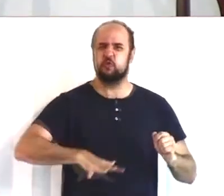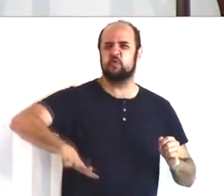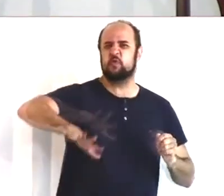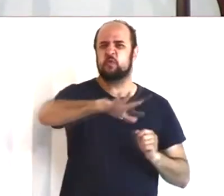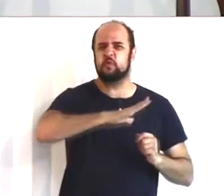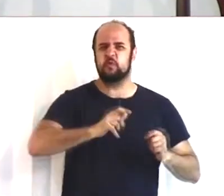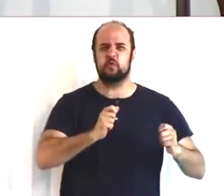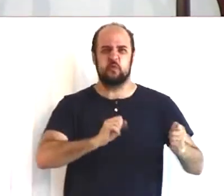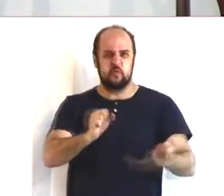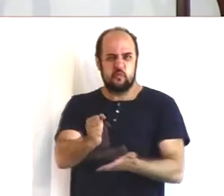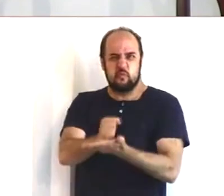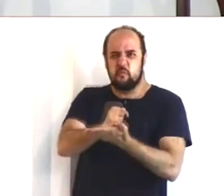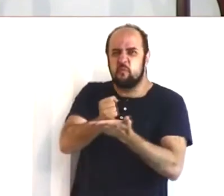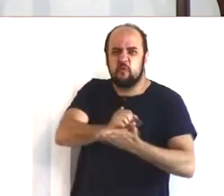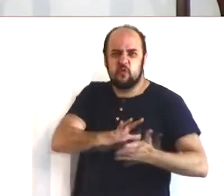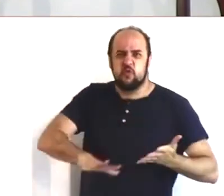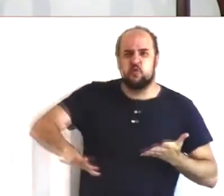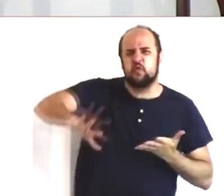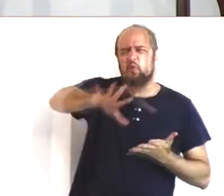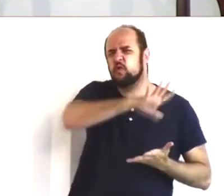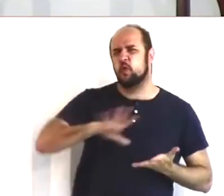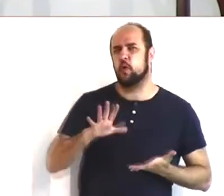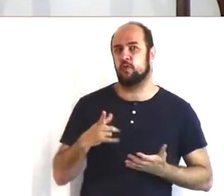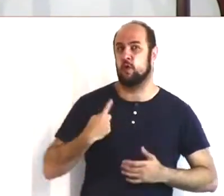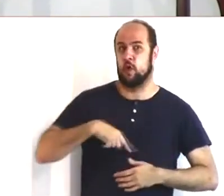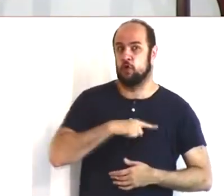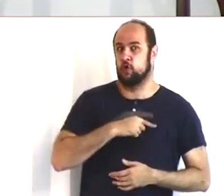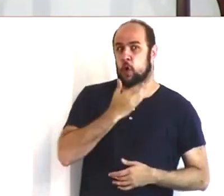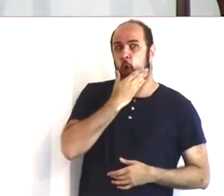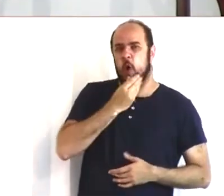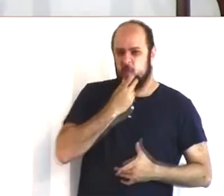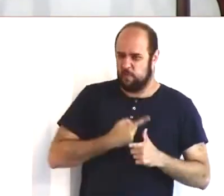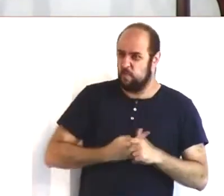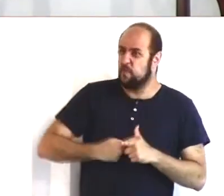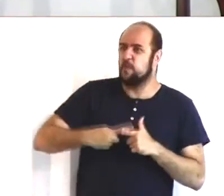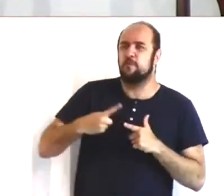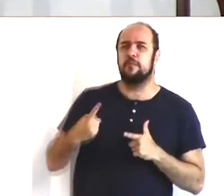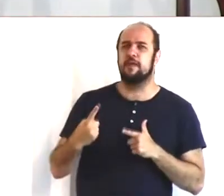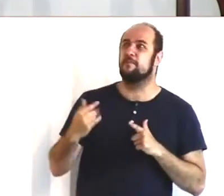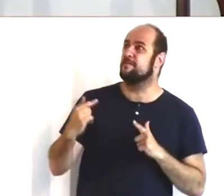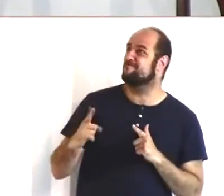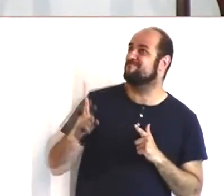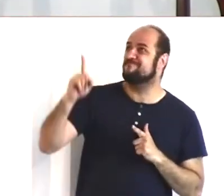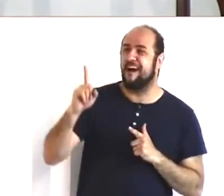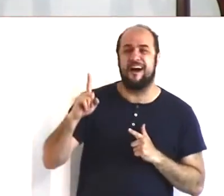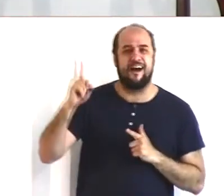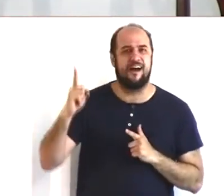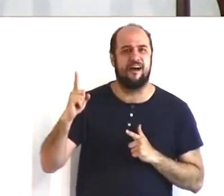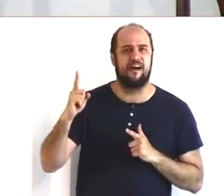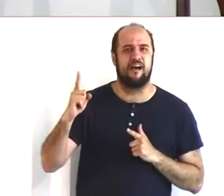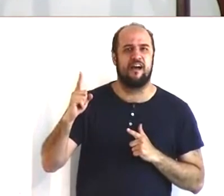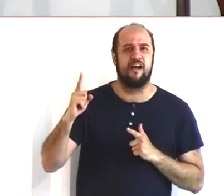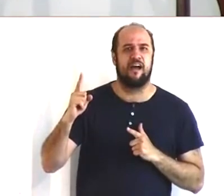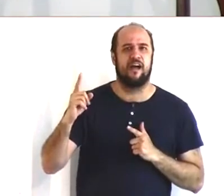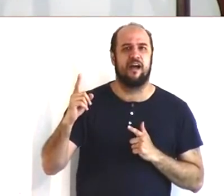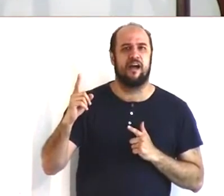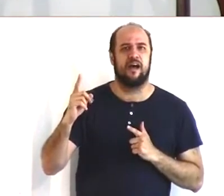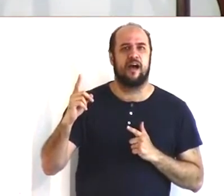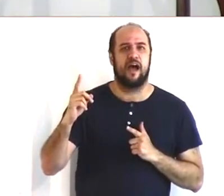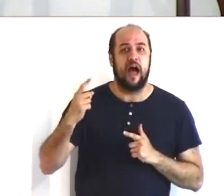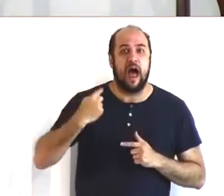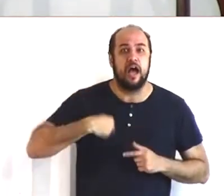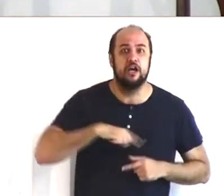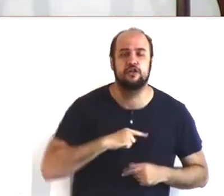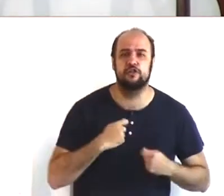domina. Se nós como humanidade temos um problema, nosso problema é com Deus. Se há alguém que